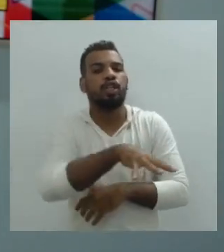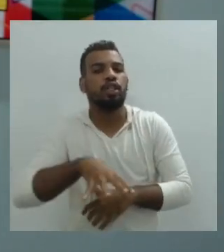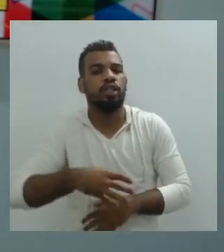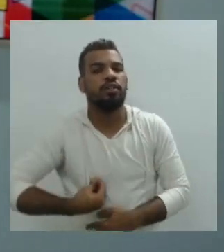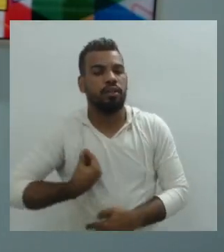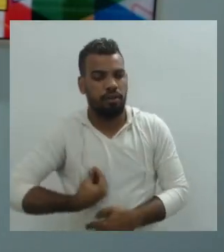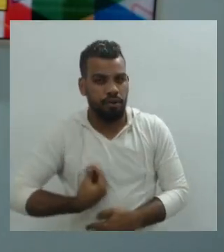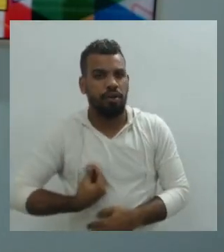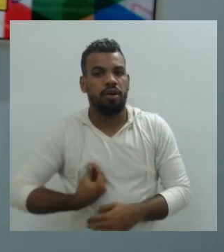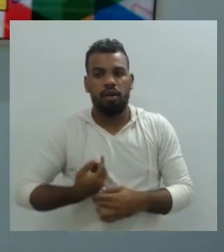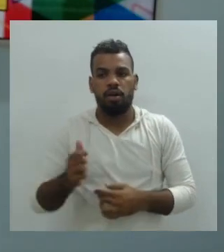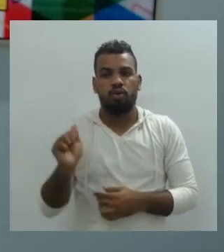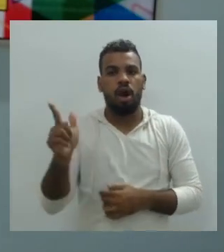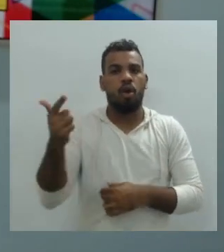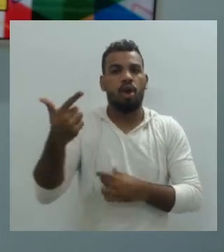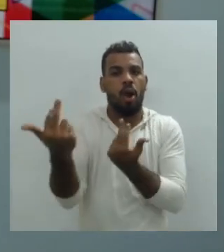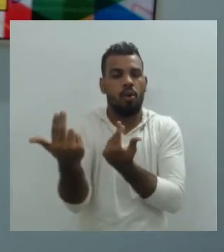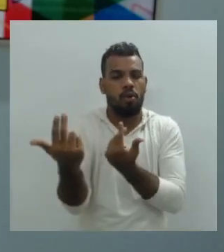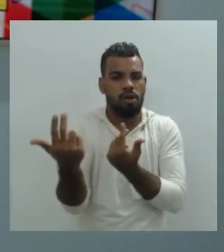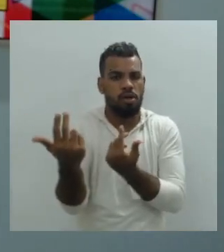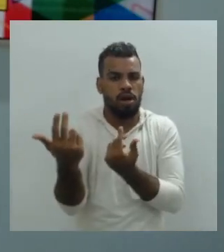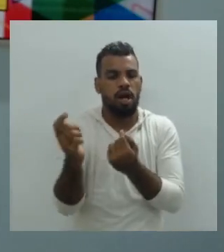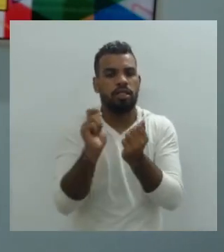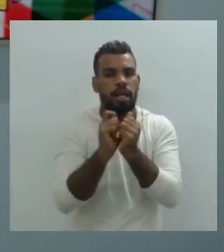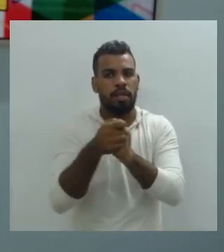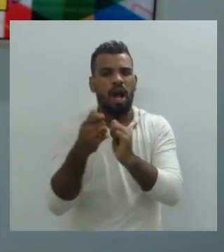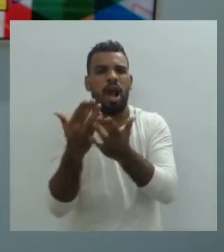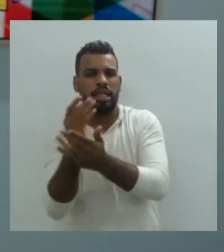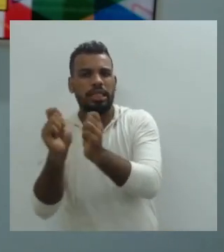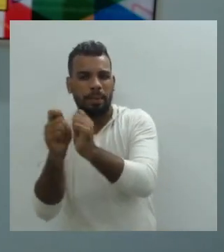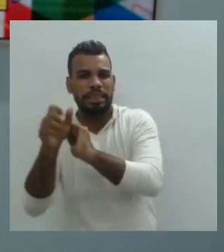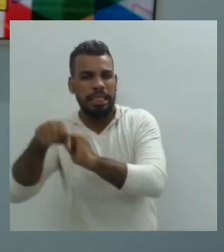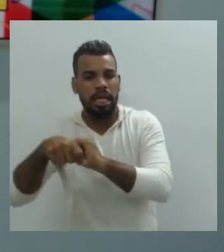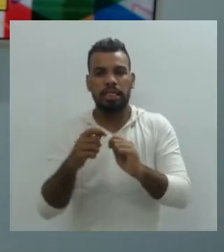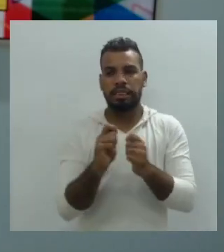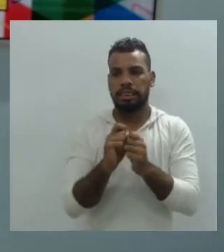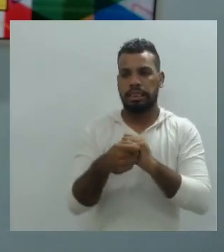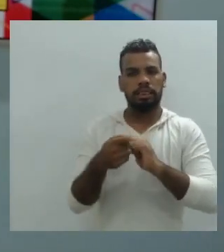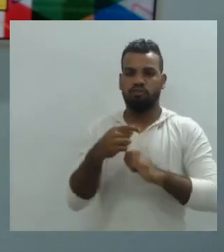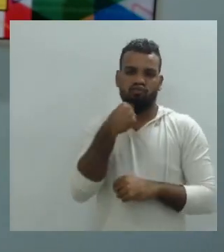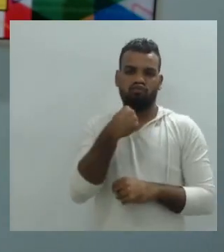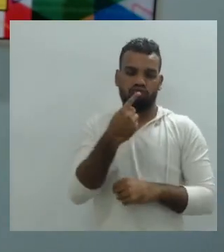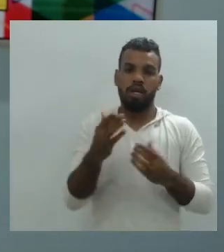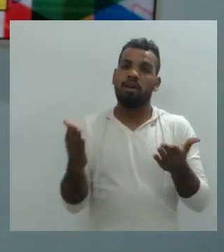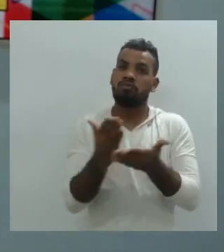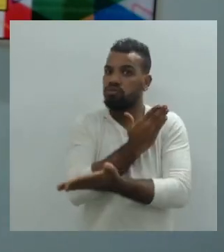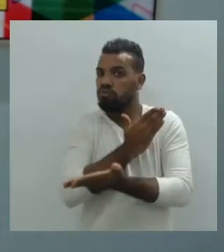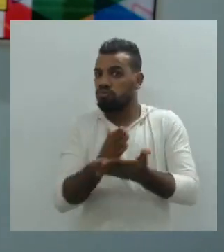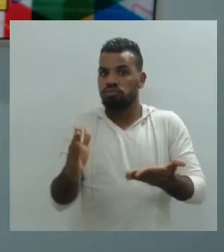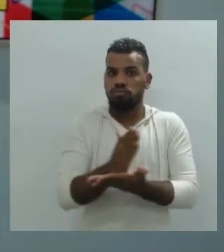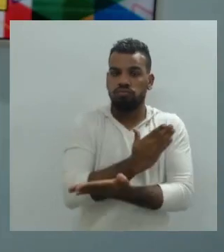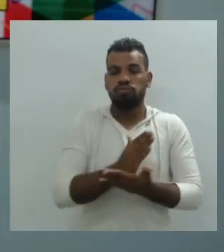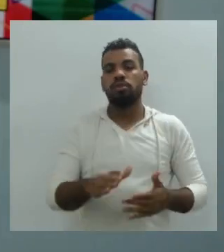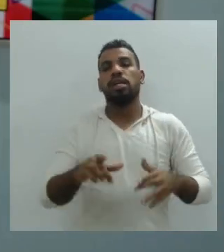que outros da mesma espécie. E essas características diferenciadas conferem vantagens